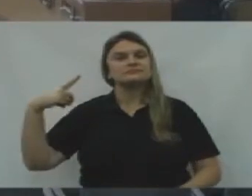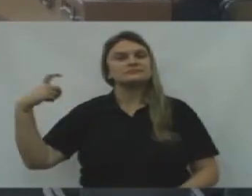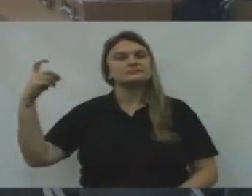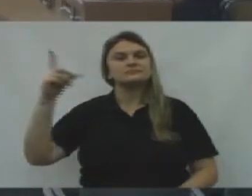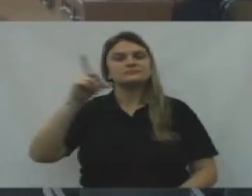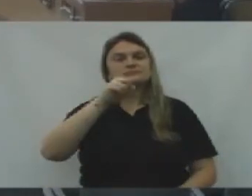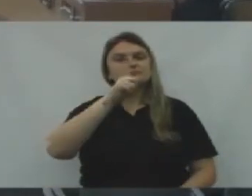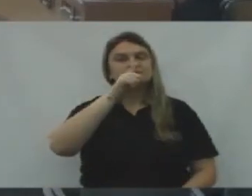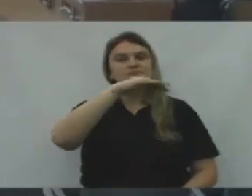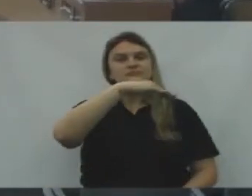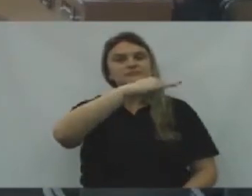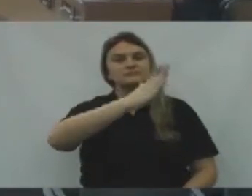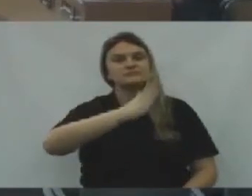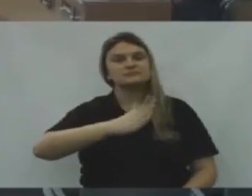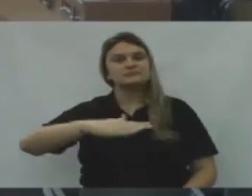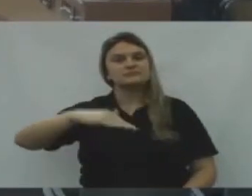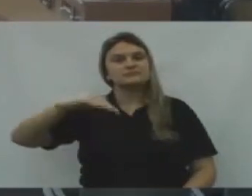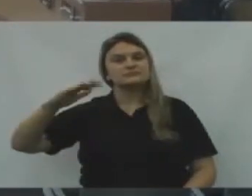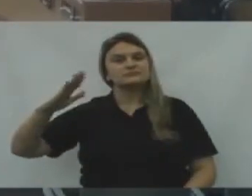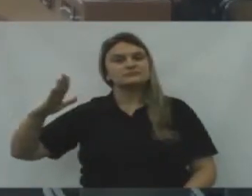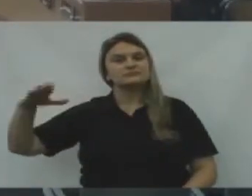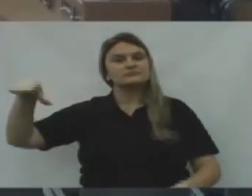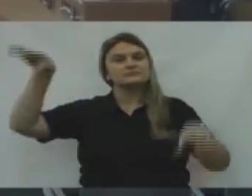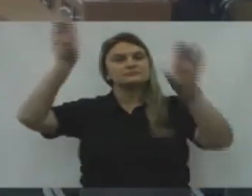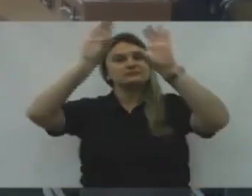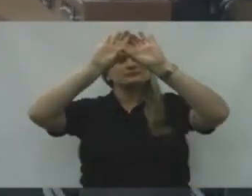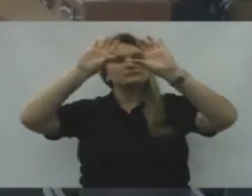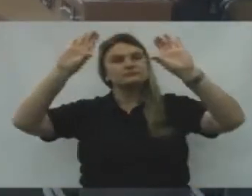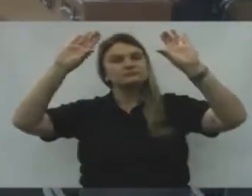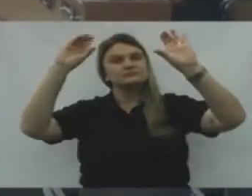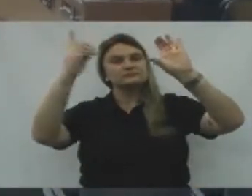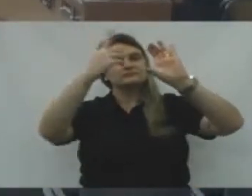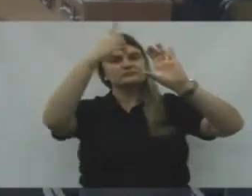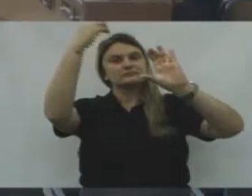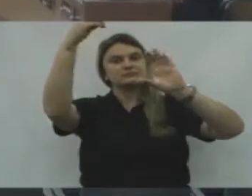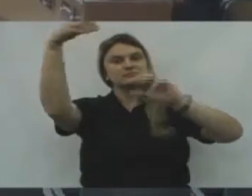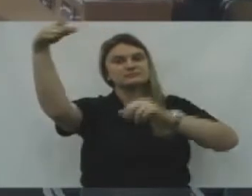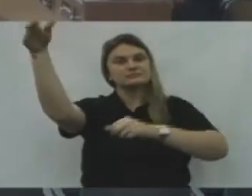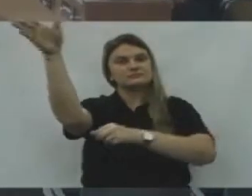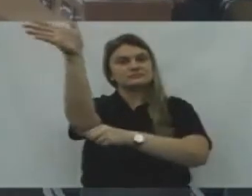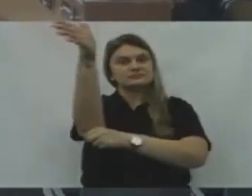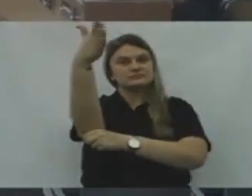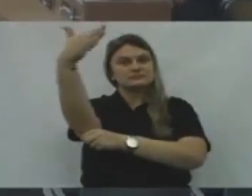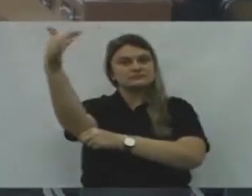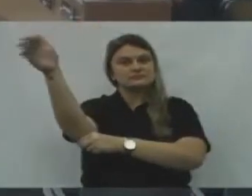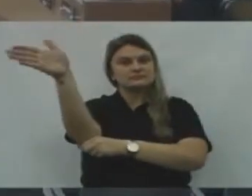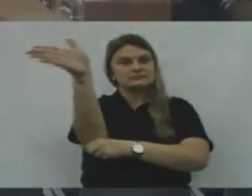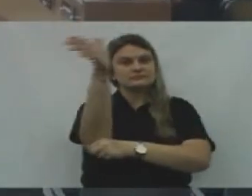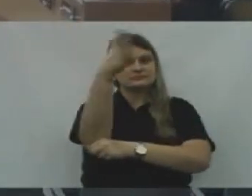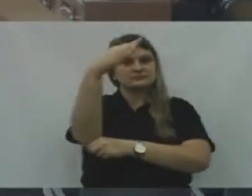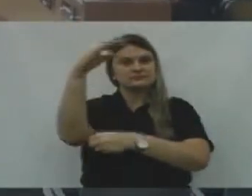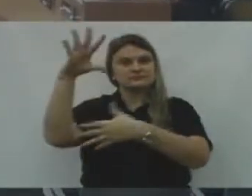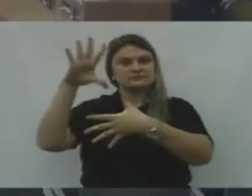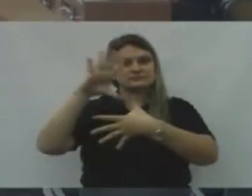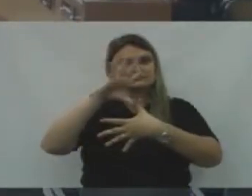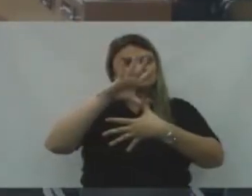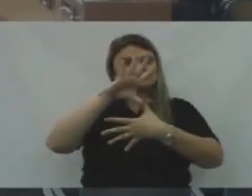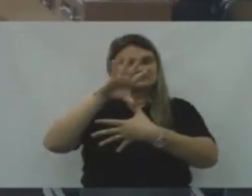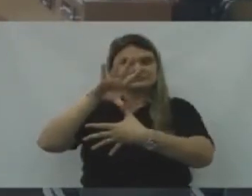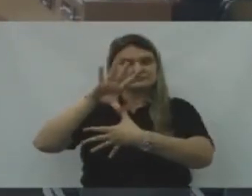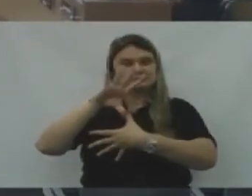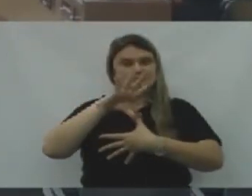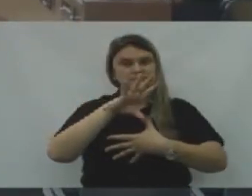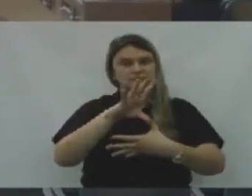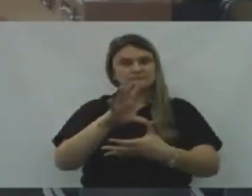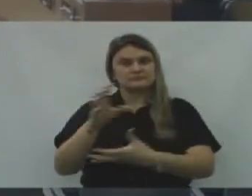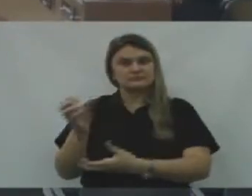amada, E o eternamente imerso e esplêndido, Ao som do mar e à luz do céu profundo, Fulguras, Brasil,